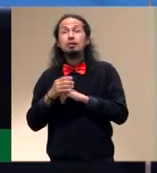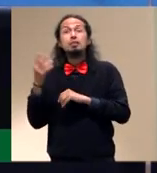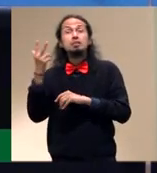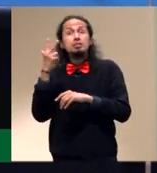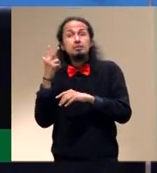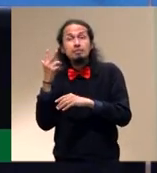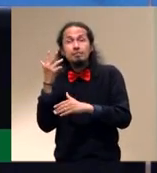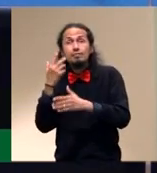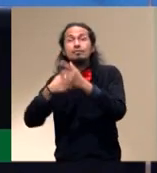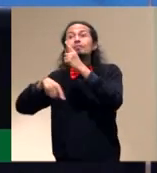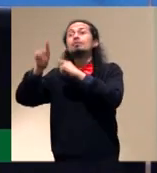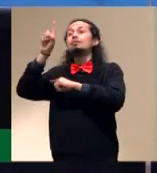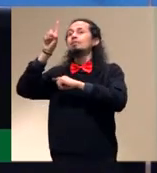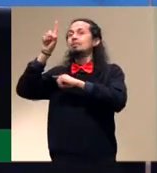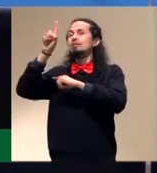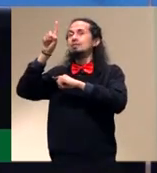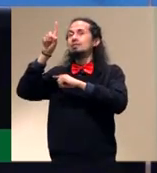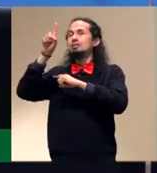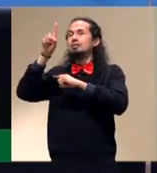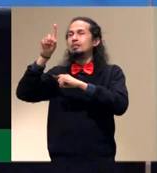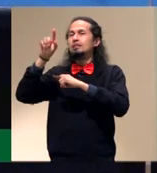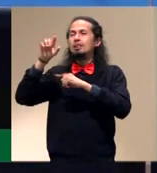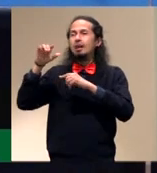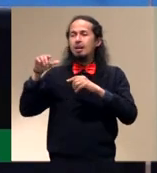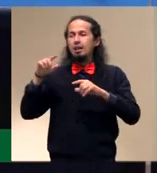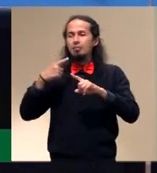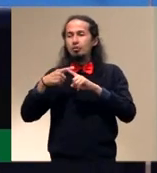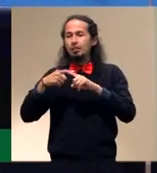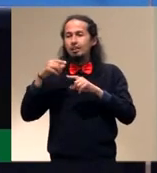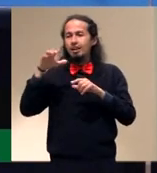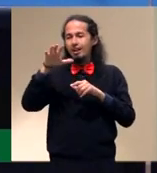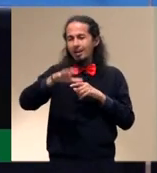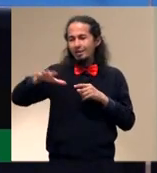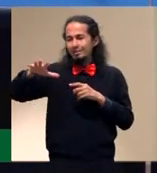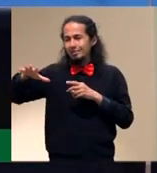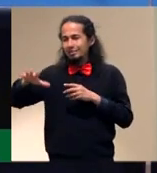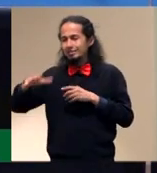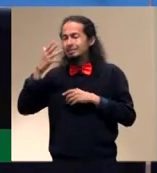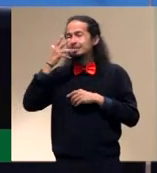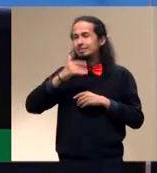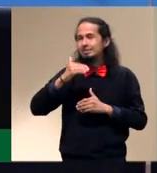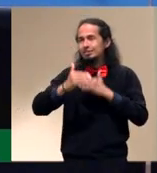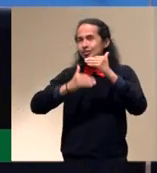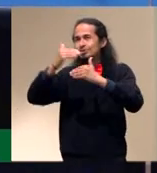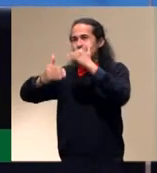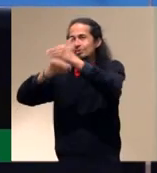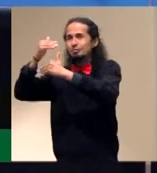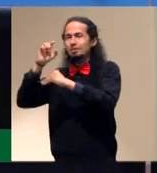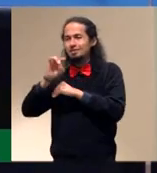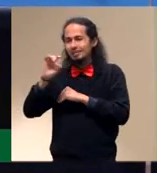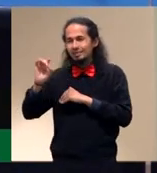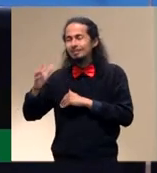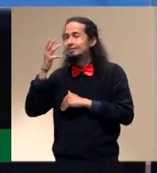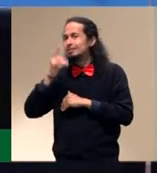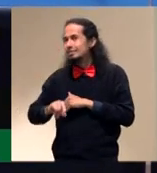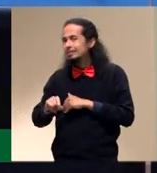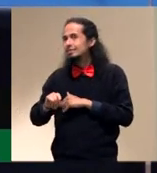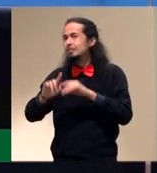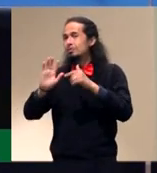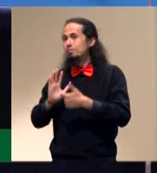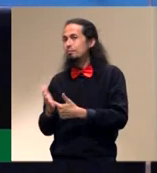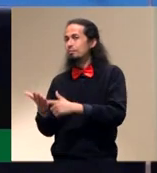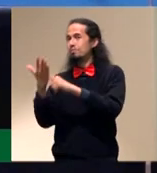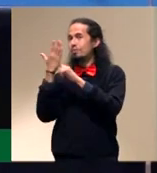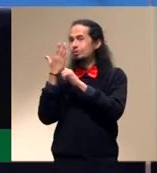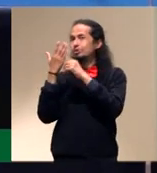desenvolvimento e aprendizagem das crianças, eles são, para nós, indicativos do como agir com